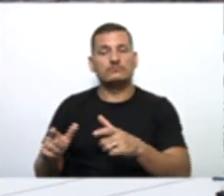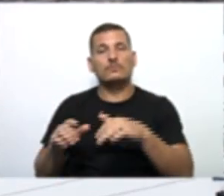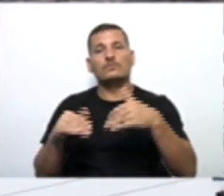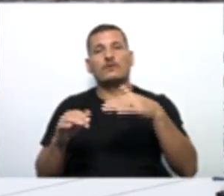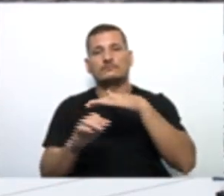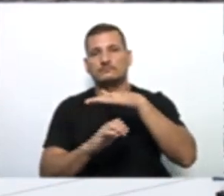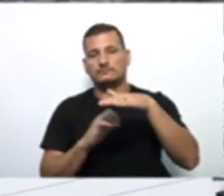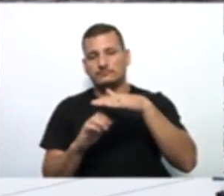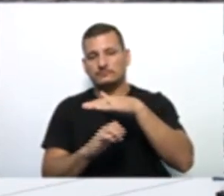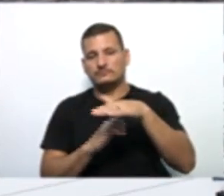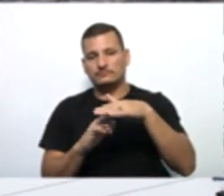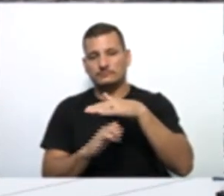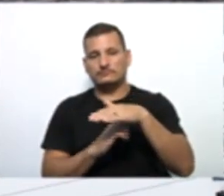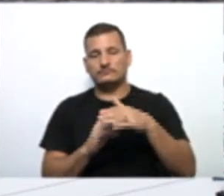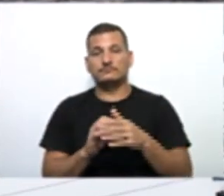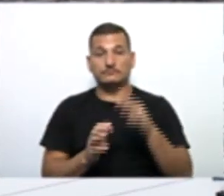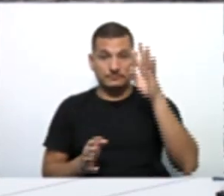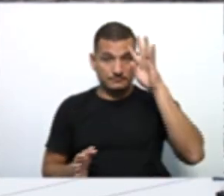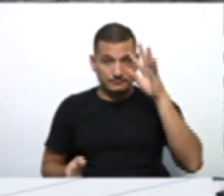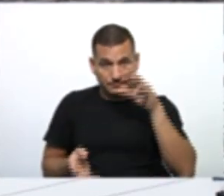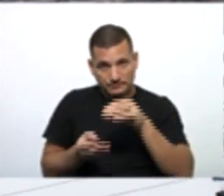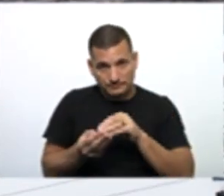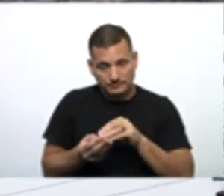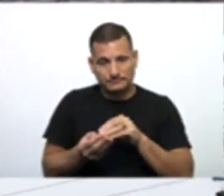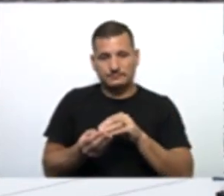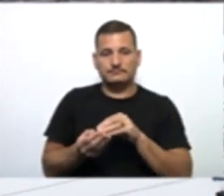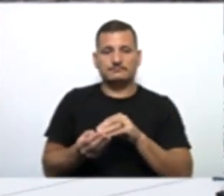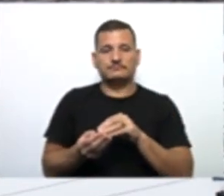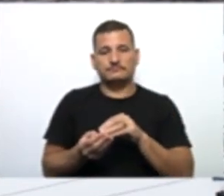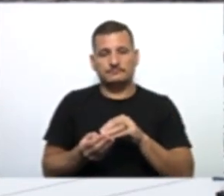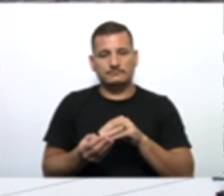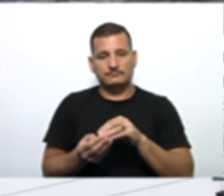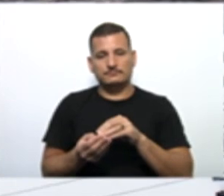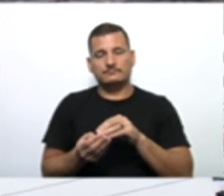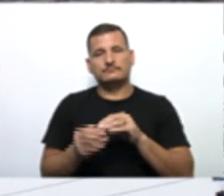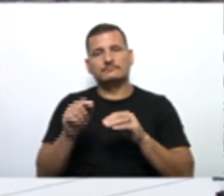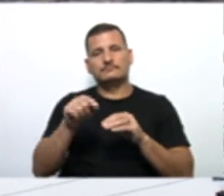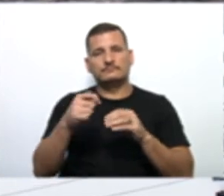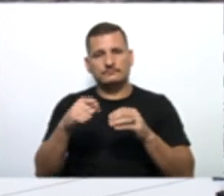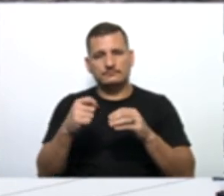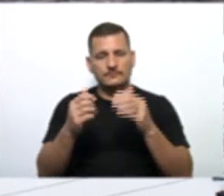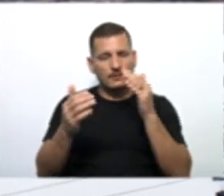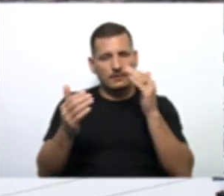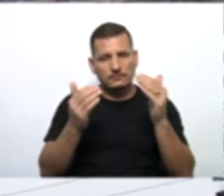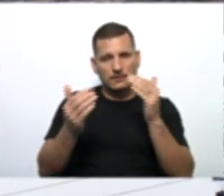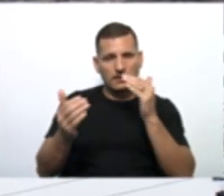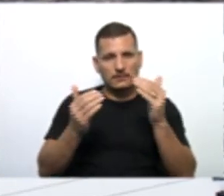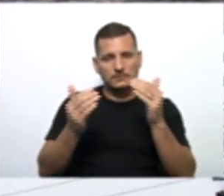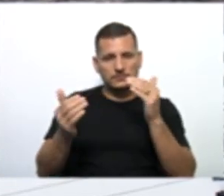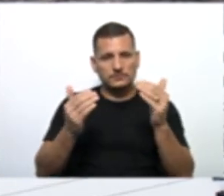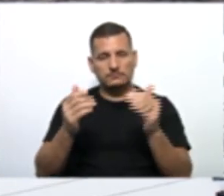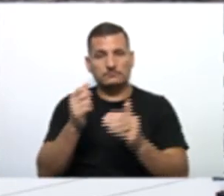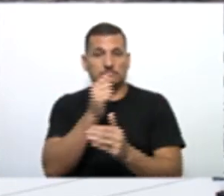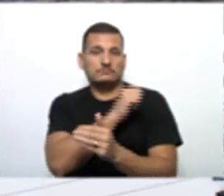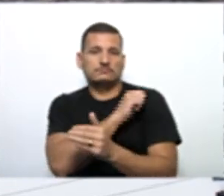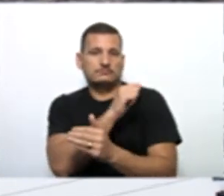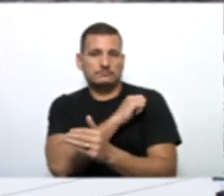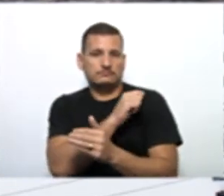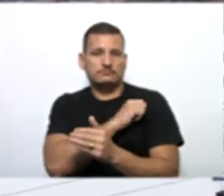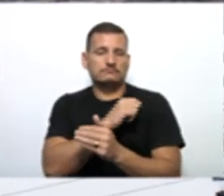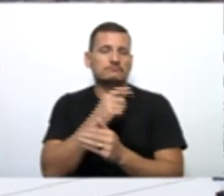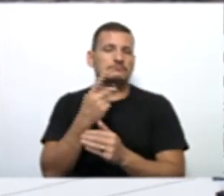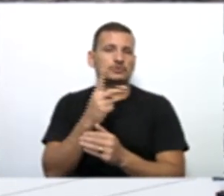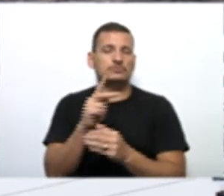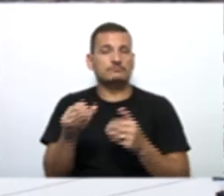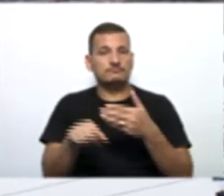empresa. Já nas considerações finais, deve ser feita uma análise pelo estagiário a respeito de toda a sua